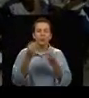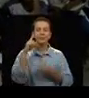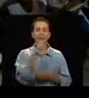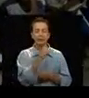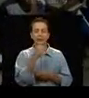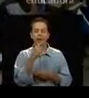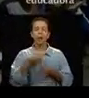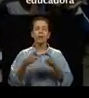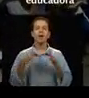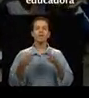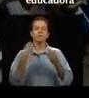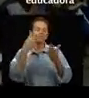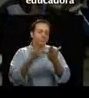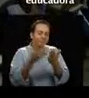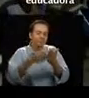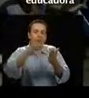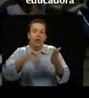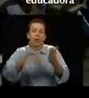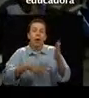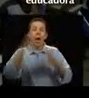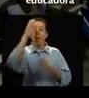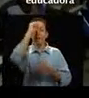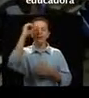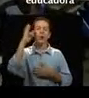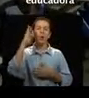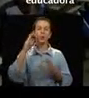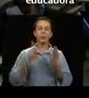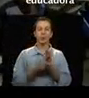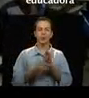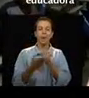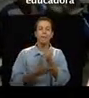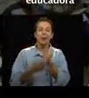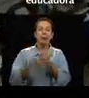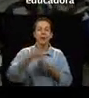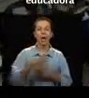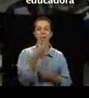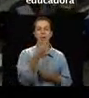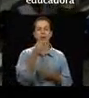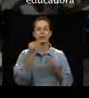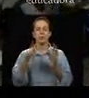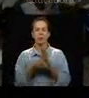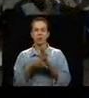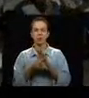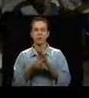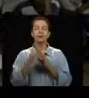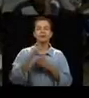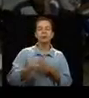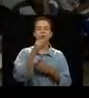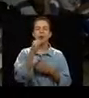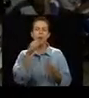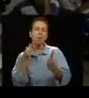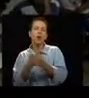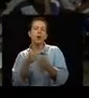esse menino, né? Aí o jeito foi o quê? Mergulhar nas leituras e aprender com esses teóricos, né? E a base da gente foi Paulo Freire pelo